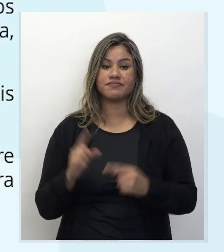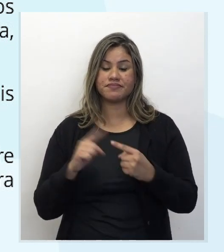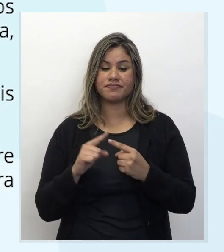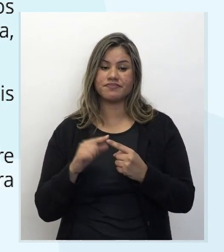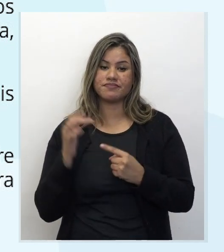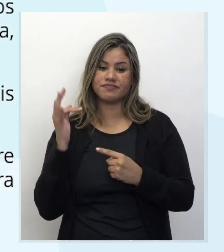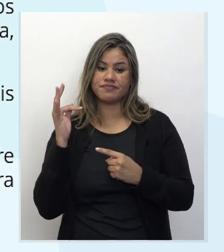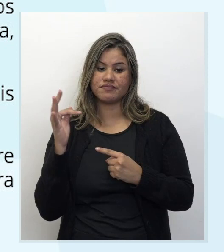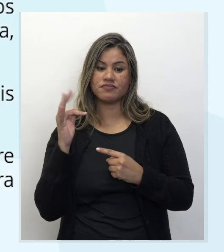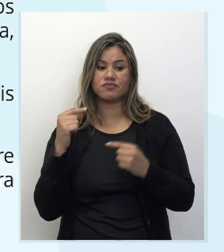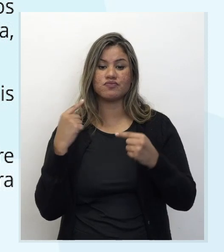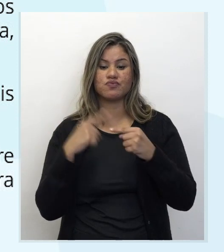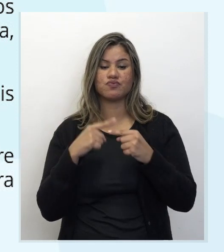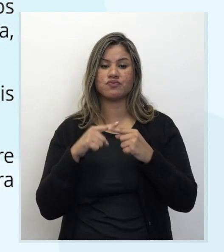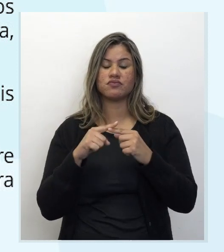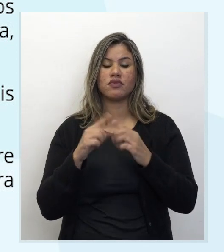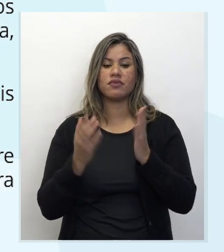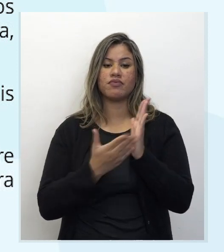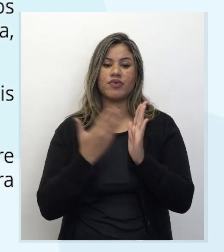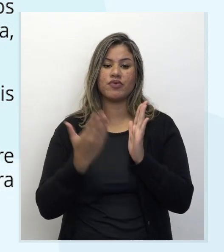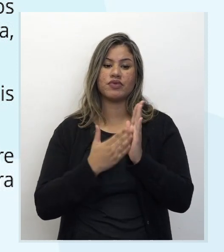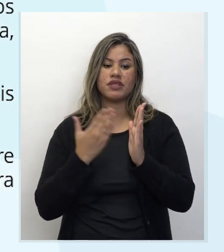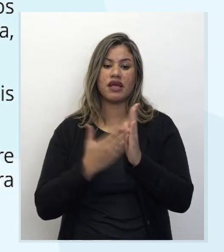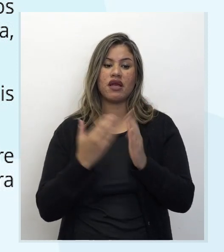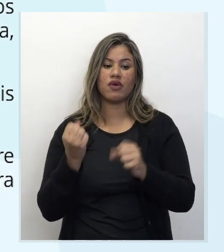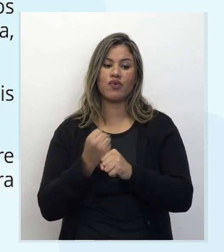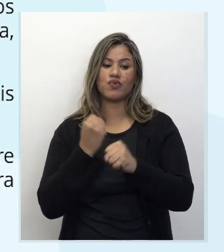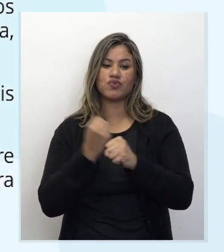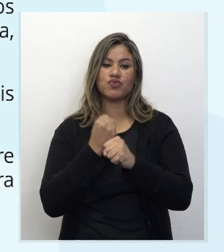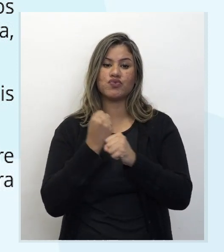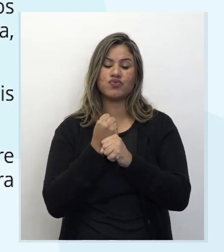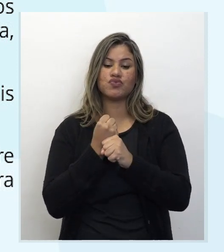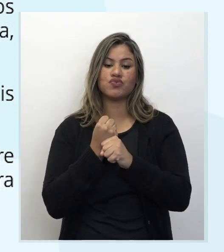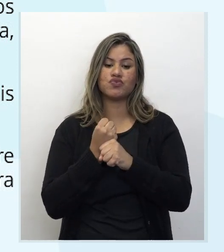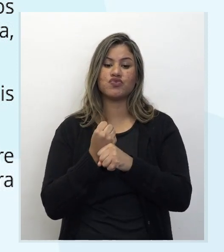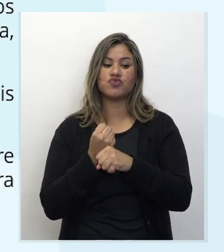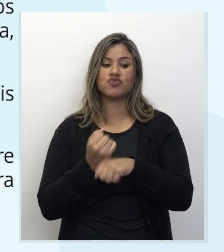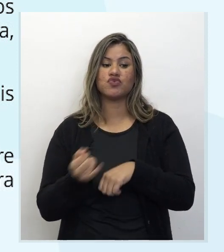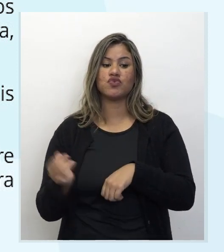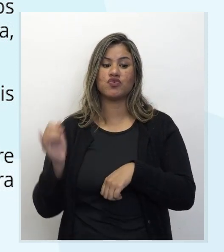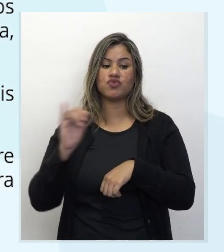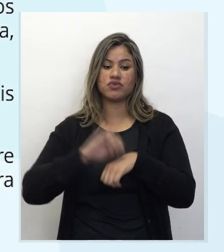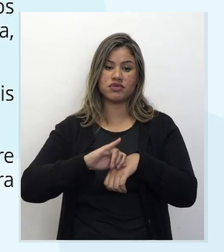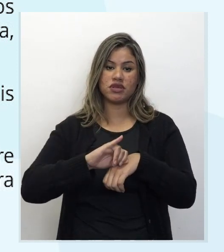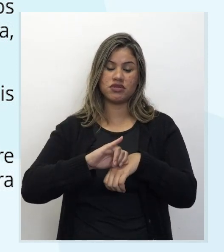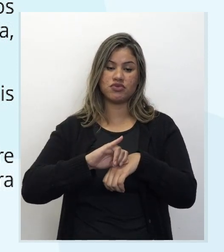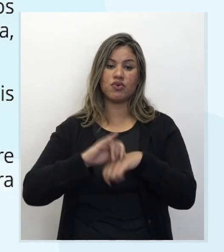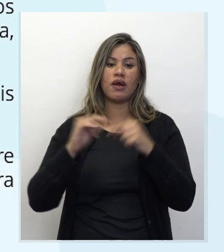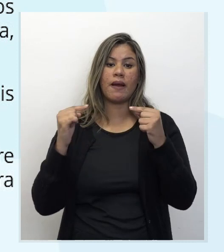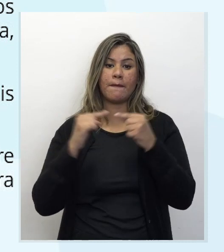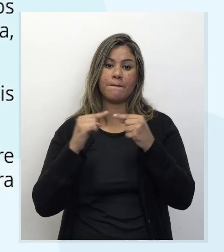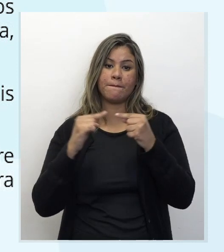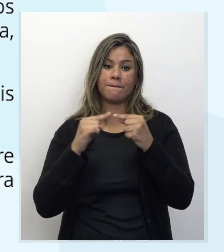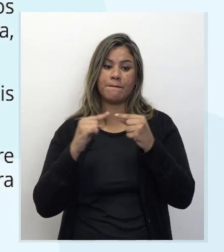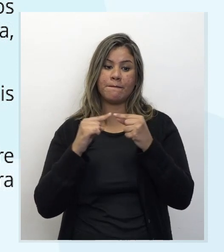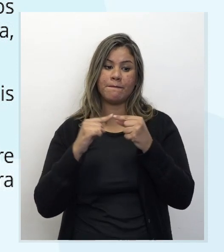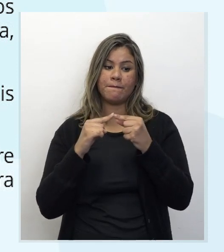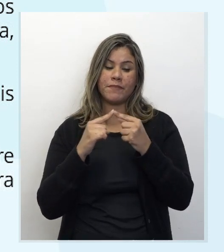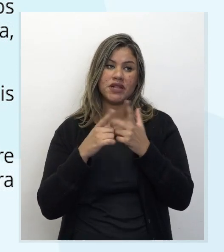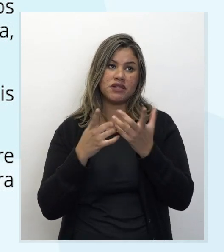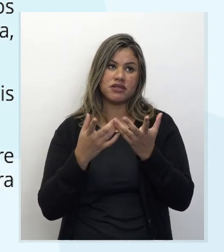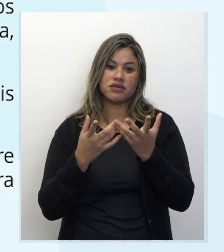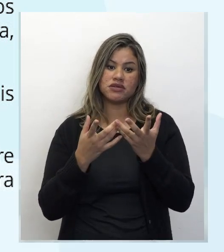falsa, porque a Biblioteca de Alexandria foi construída para ser um grande centro no exemplo da original, não